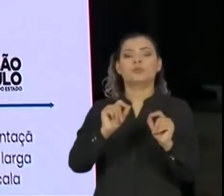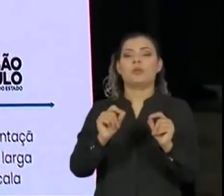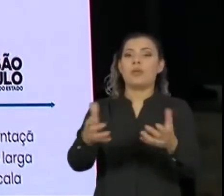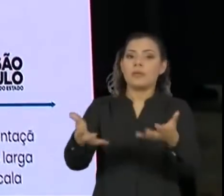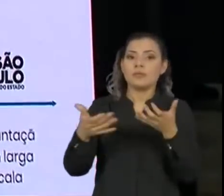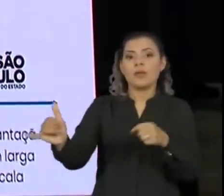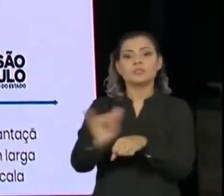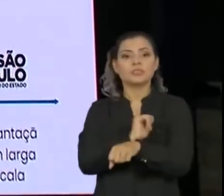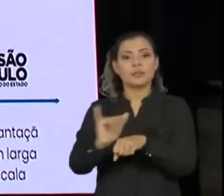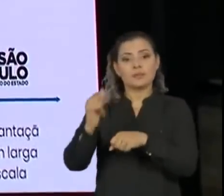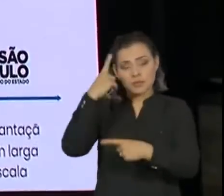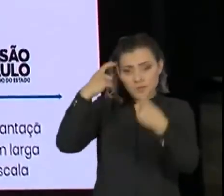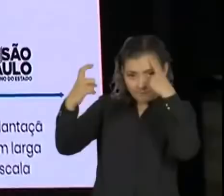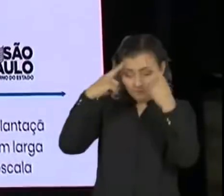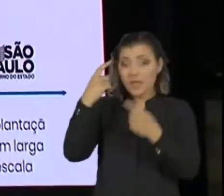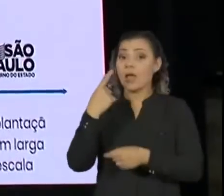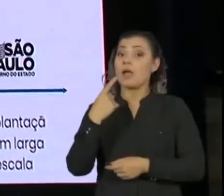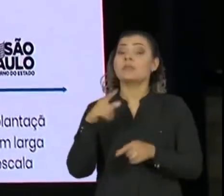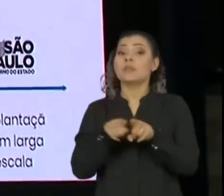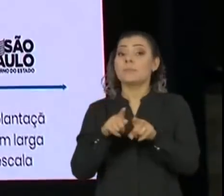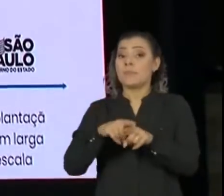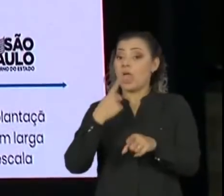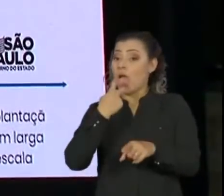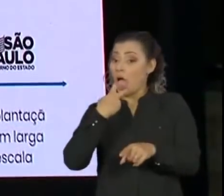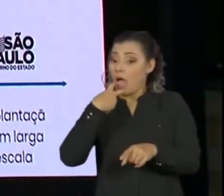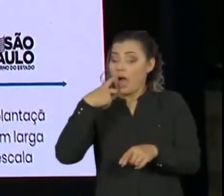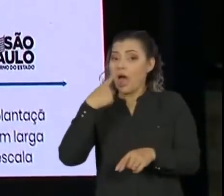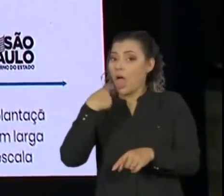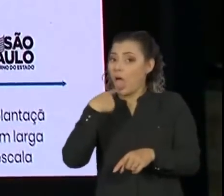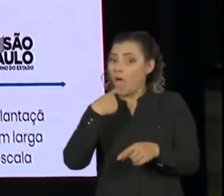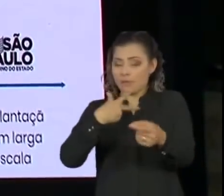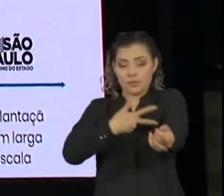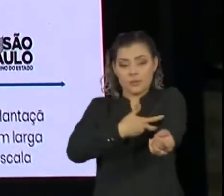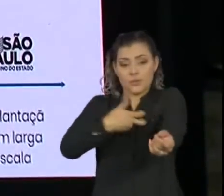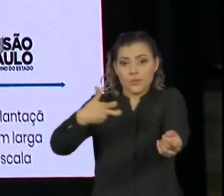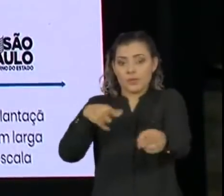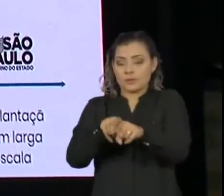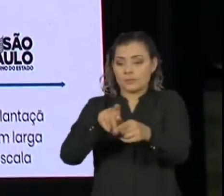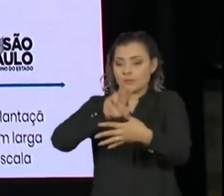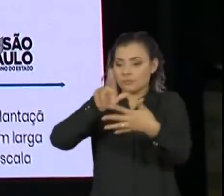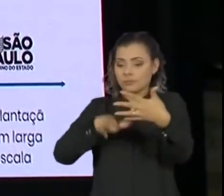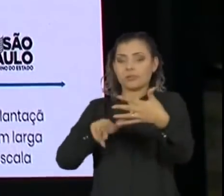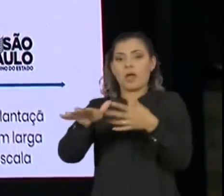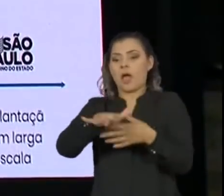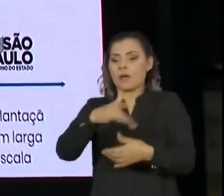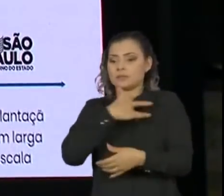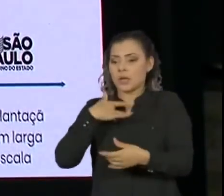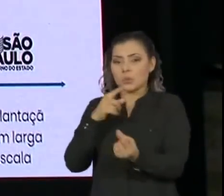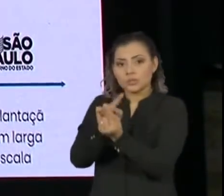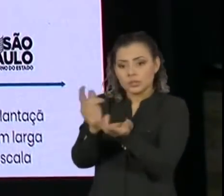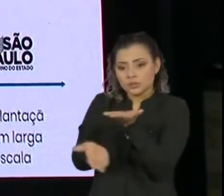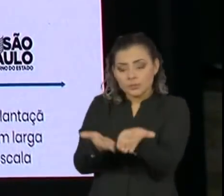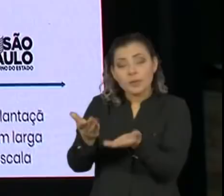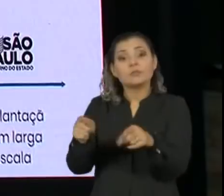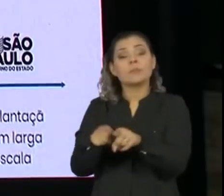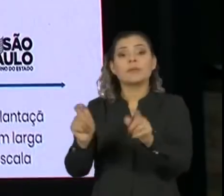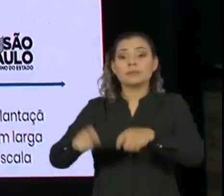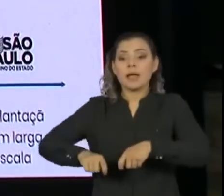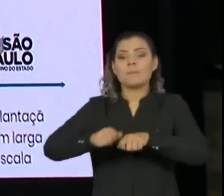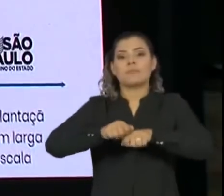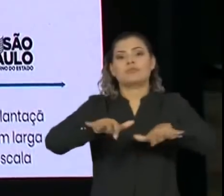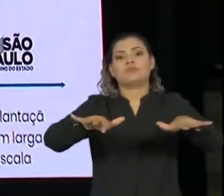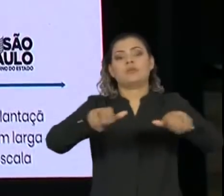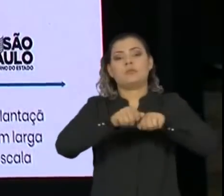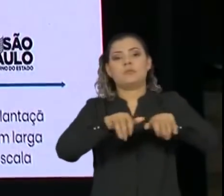buscar soluções para teste diagnóstico para a Covid-19 que sejam acessíveis para programas de saúde pública e possam ser replicados